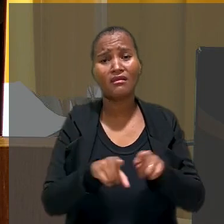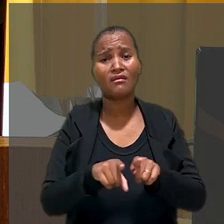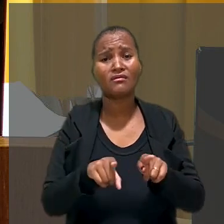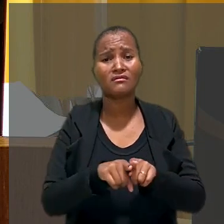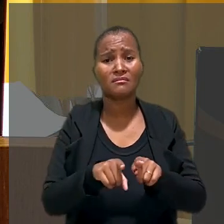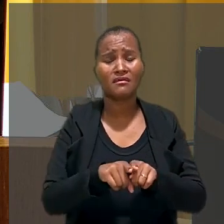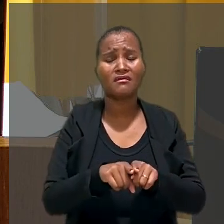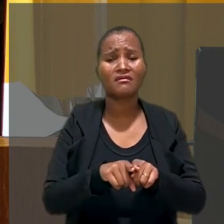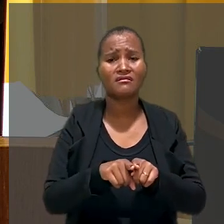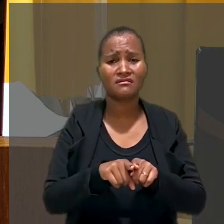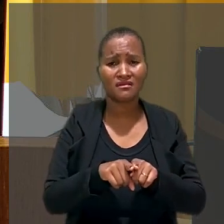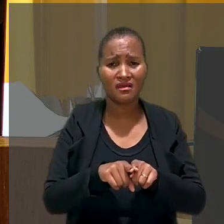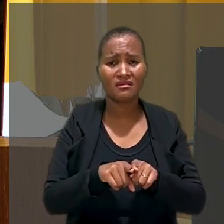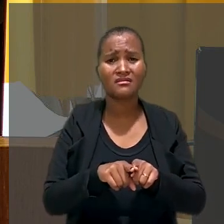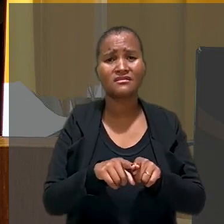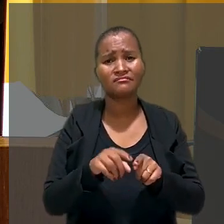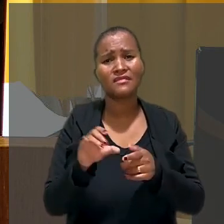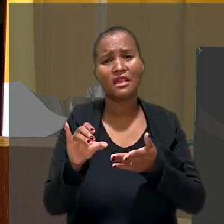também